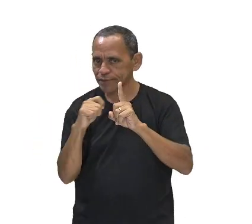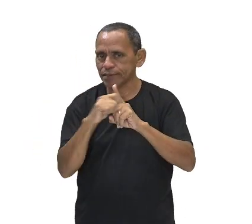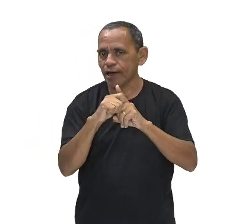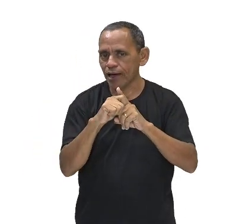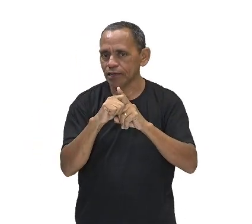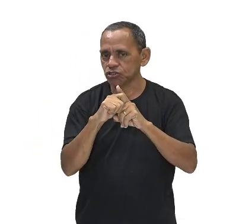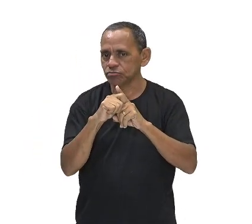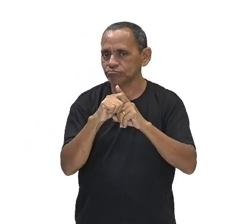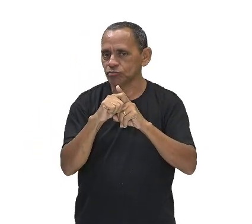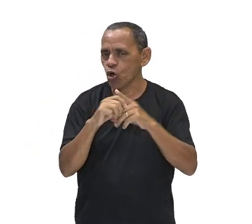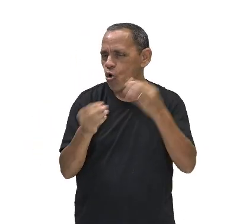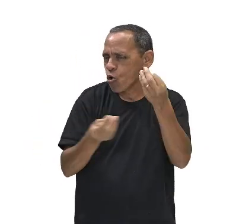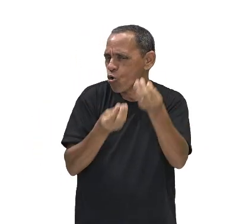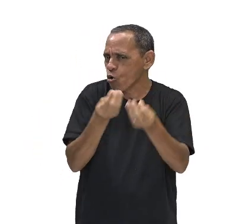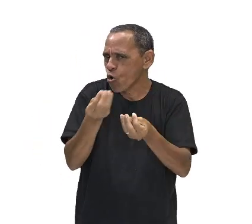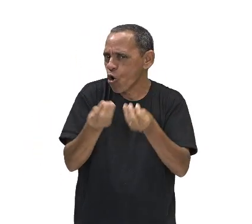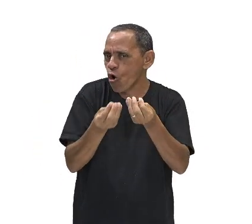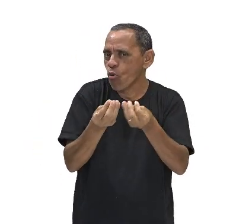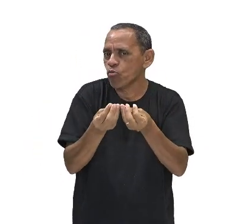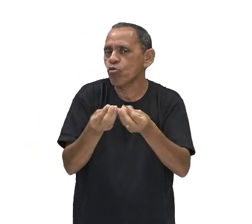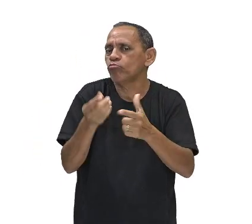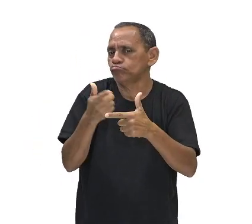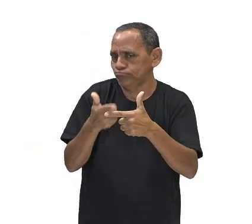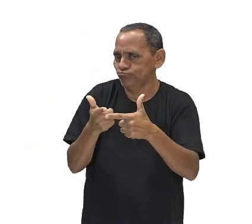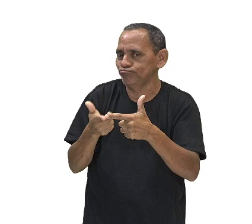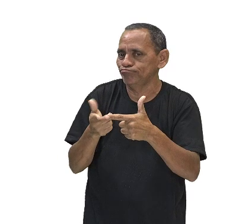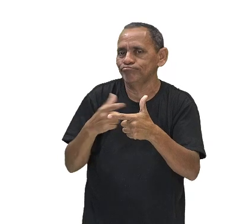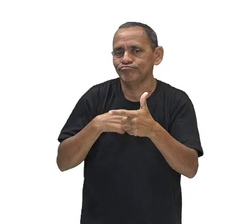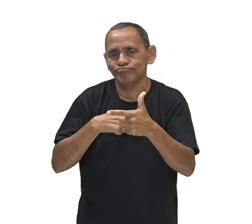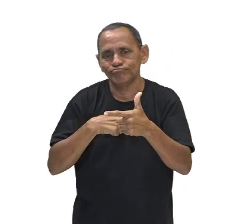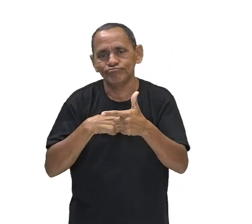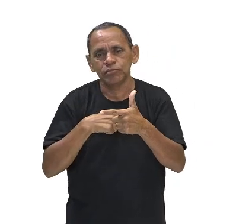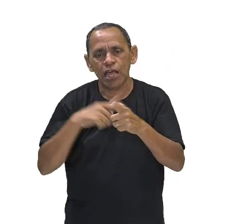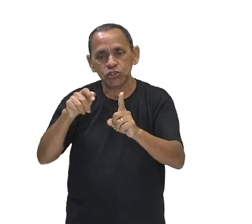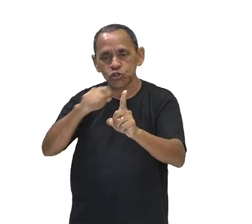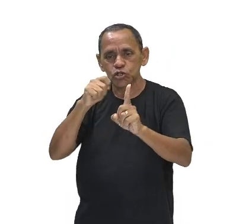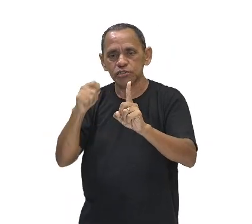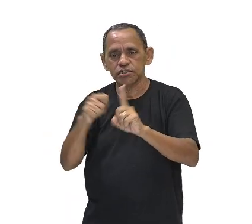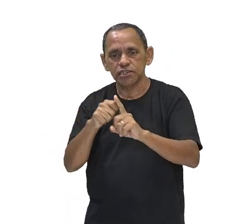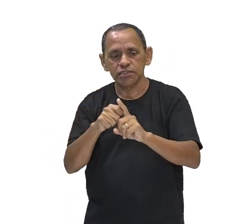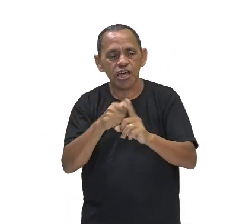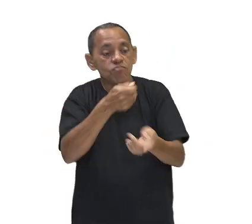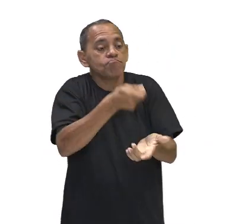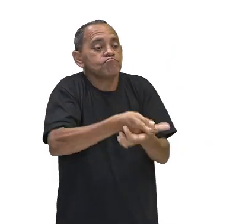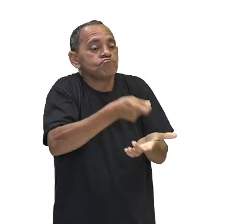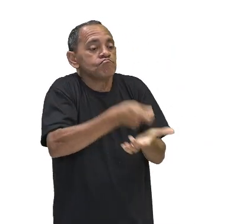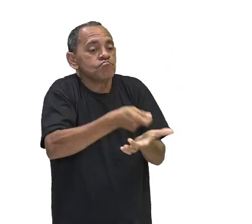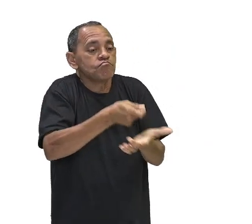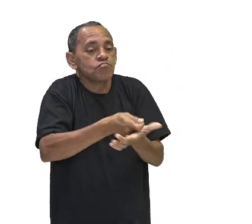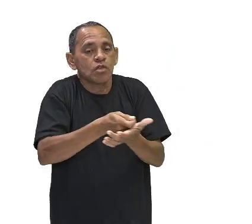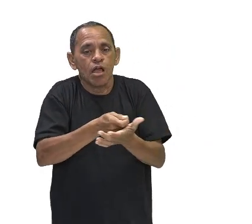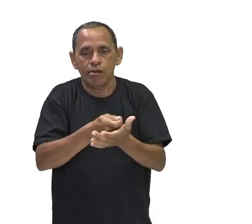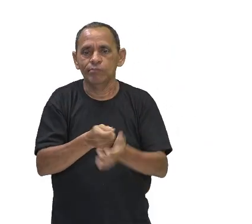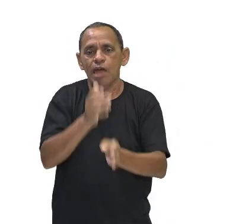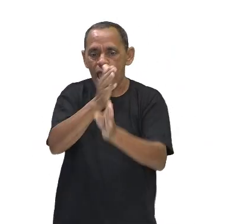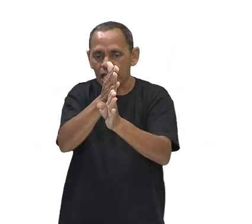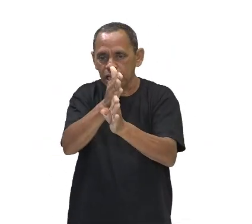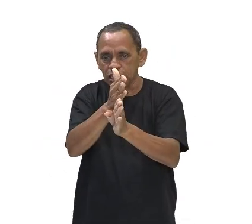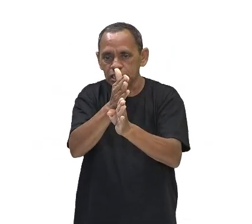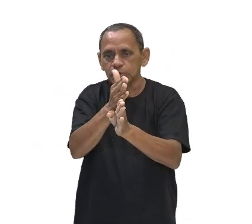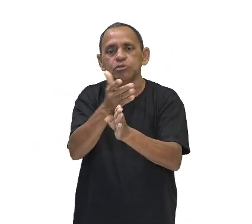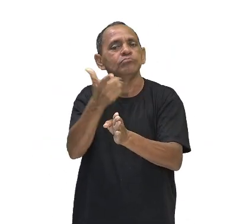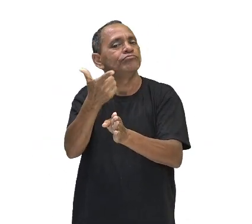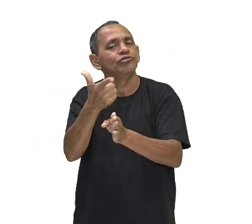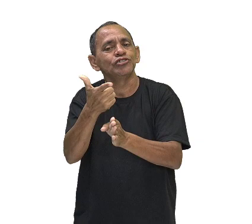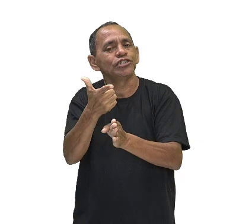grupo social, vai acontecer um problema. A sociedade vai entrar em desequilíbrio. E aí Durkheim vai dizer